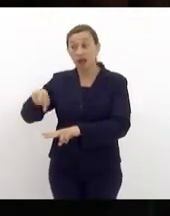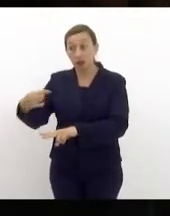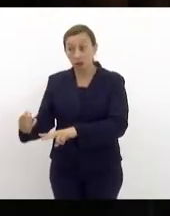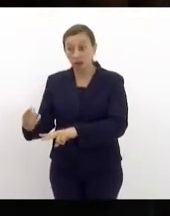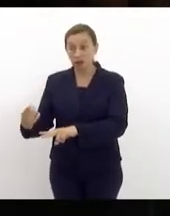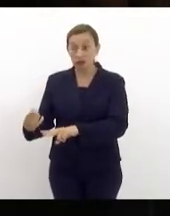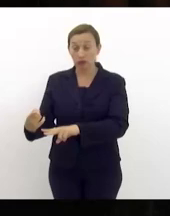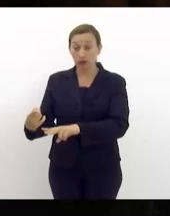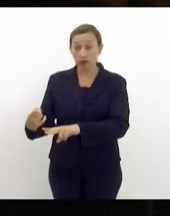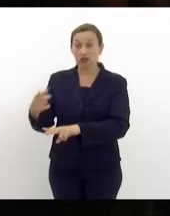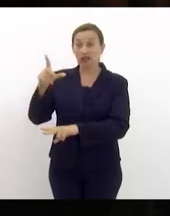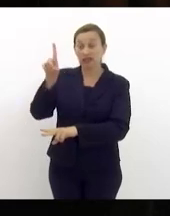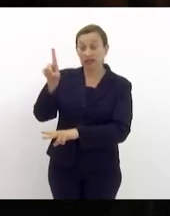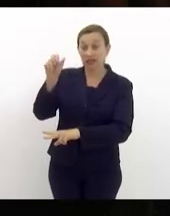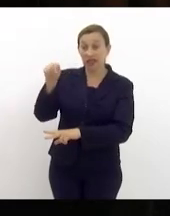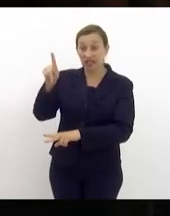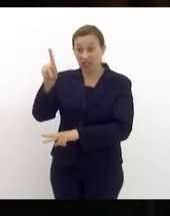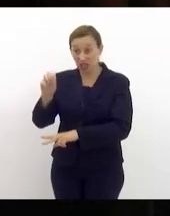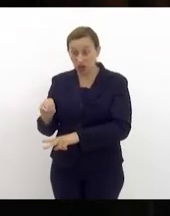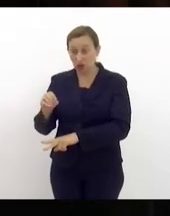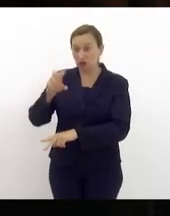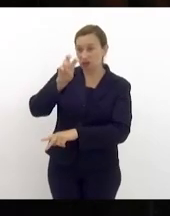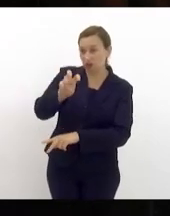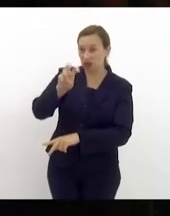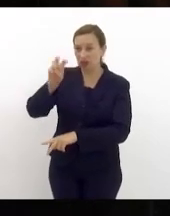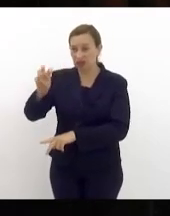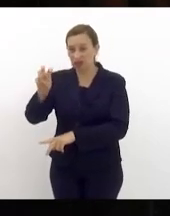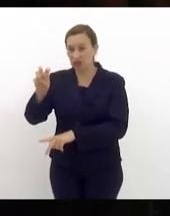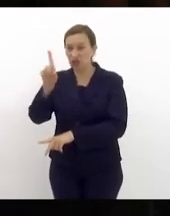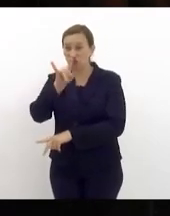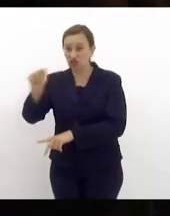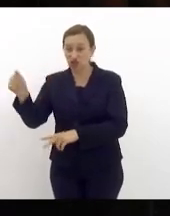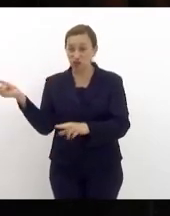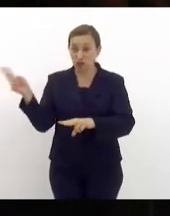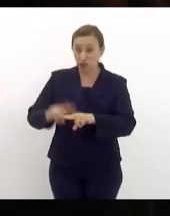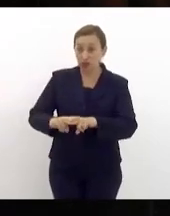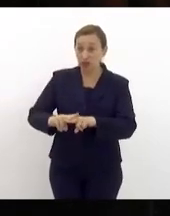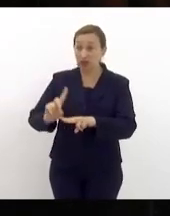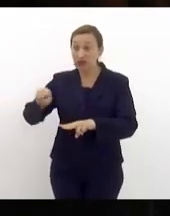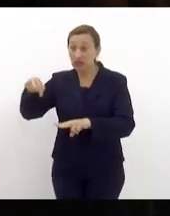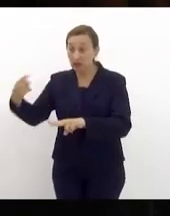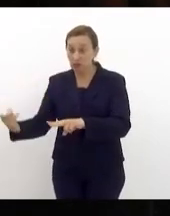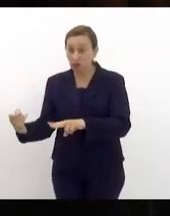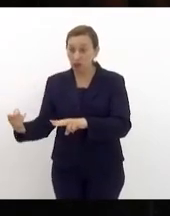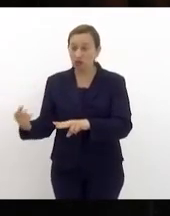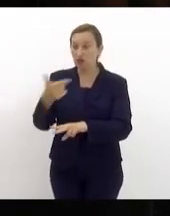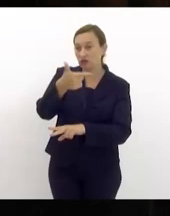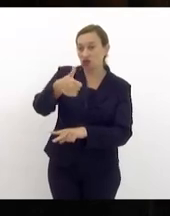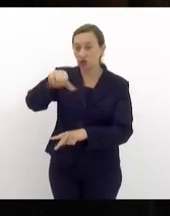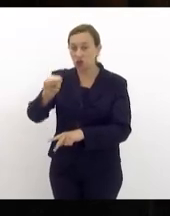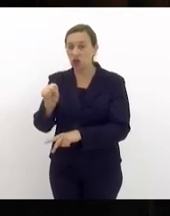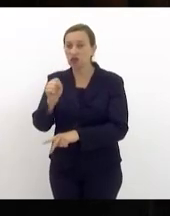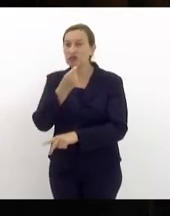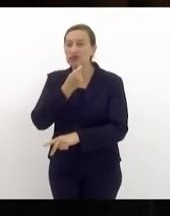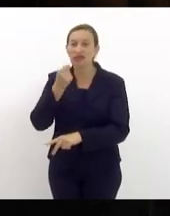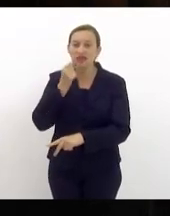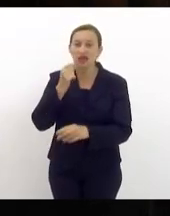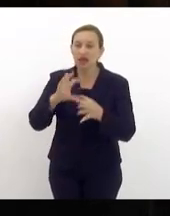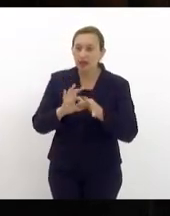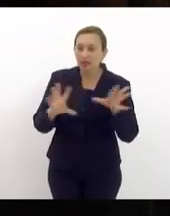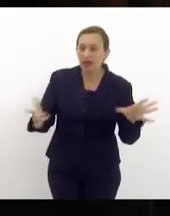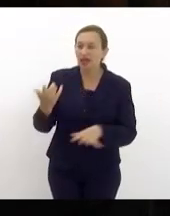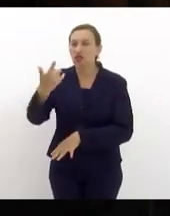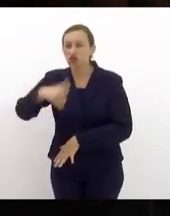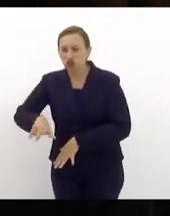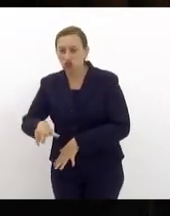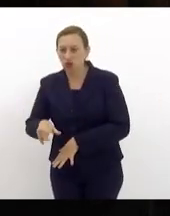Danilo permaneceu 55 dias na prisão, até que, em 28 de setembro, foi absolvido de novo durante